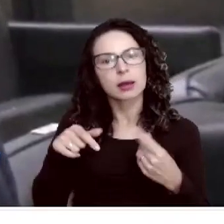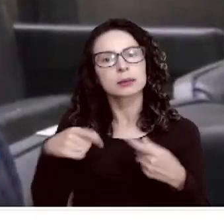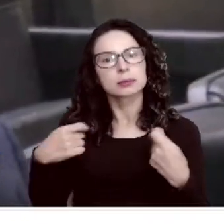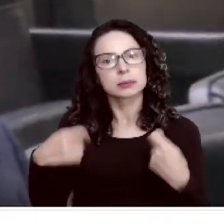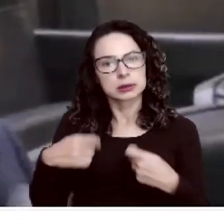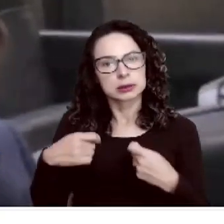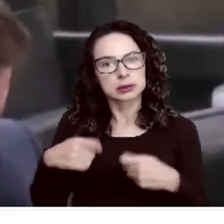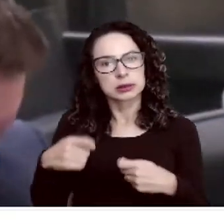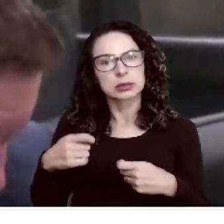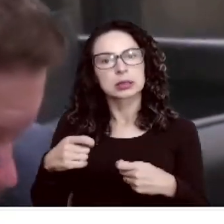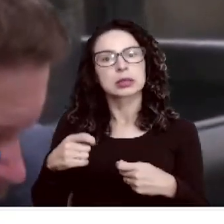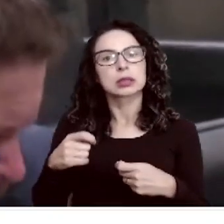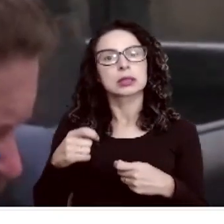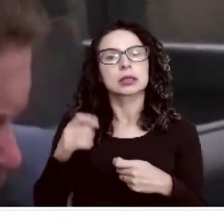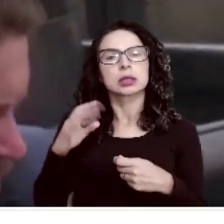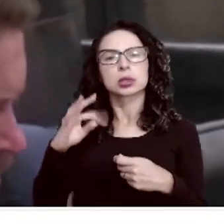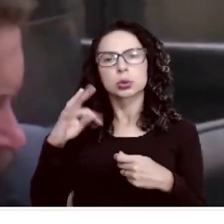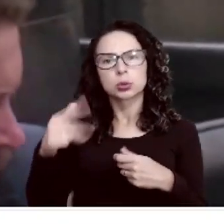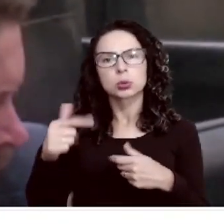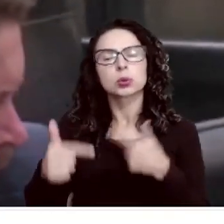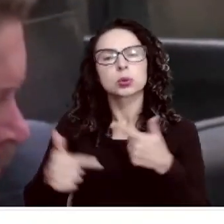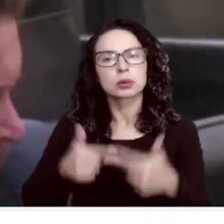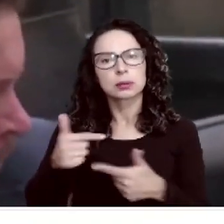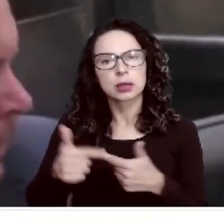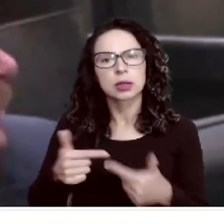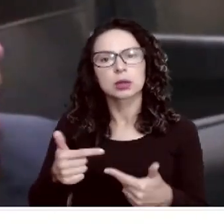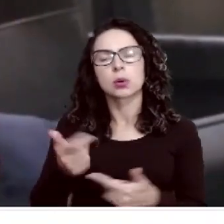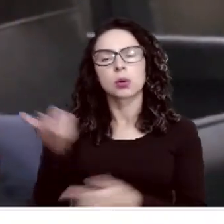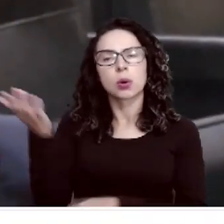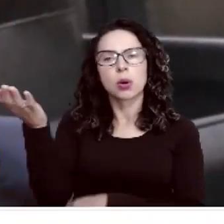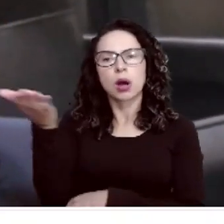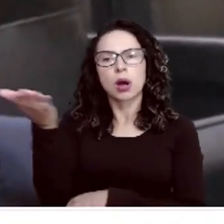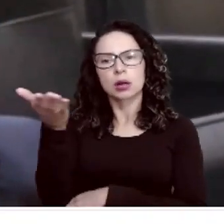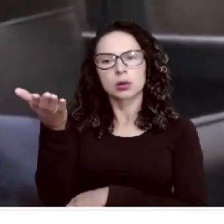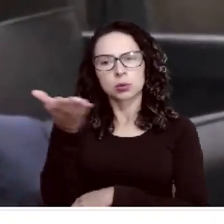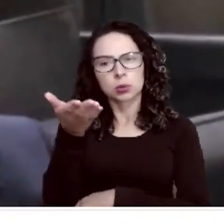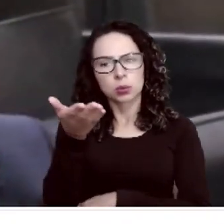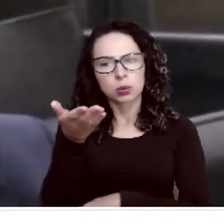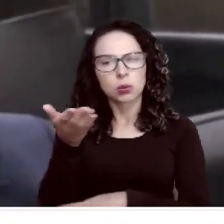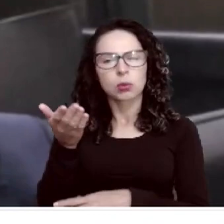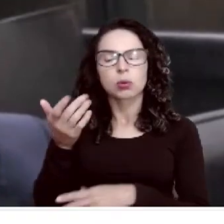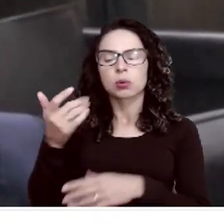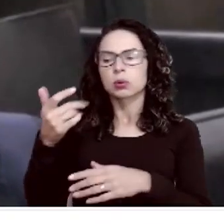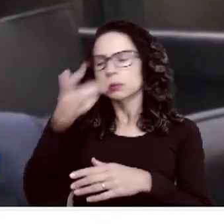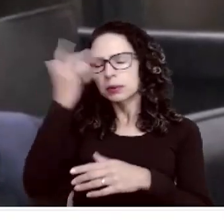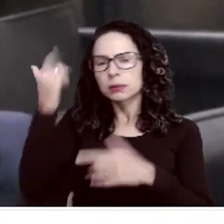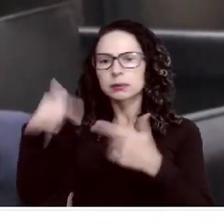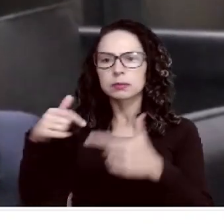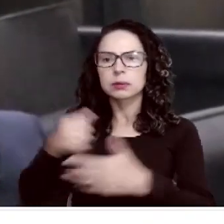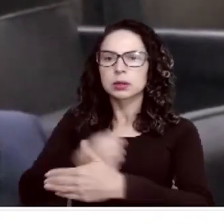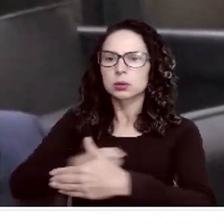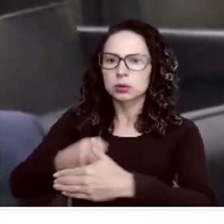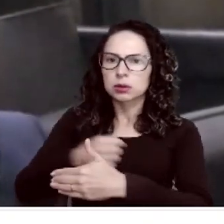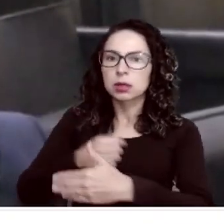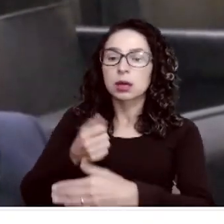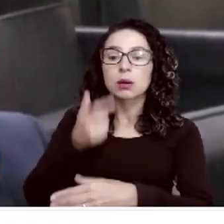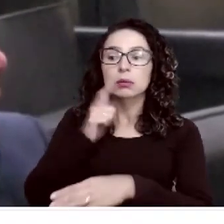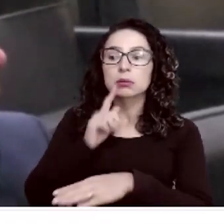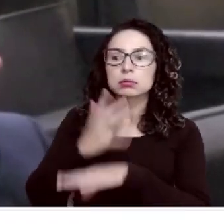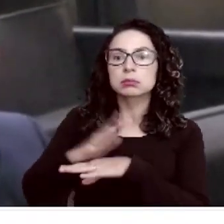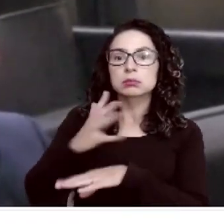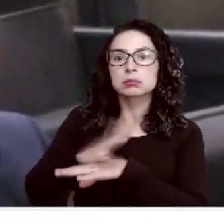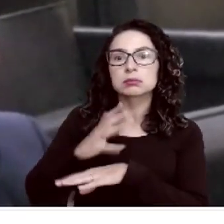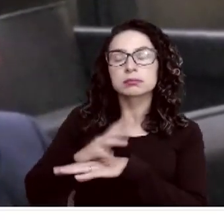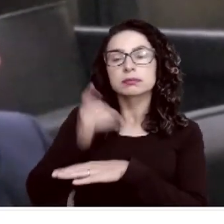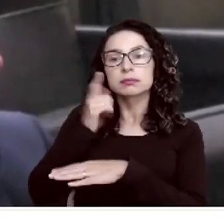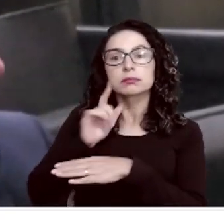todo funcionário, garçom, quem trabalha em cozinha, ter o treinamento para poder fazer o